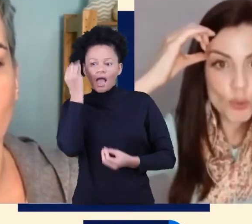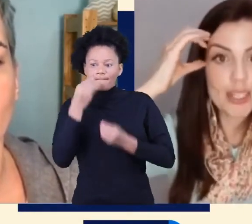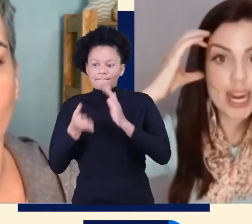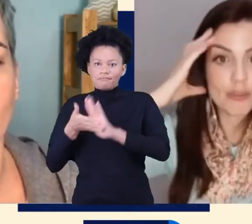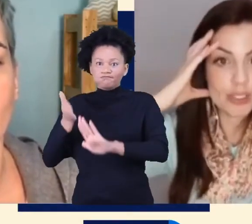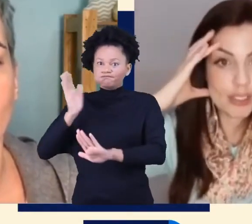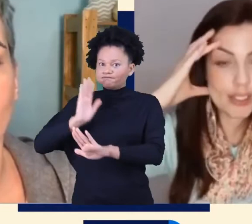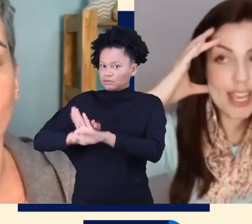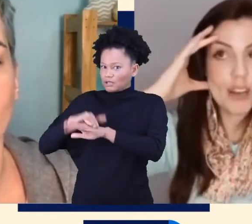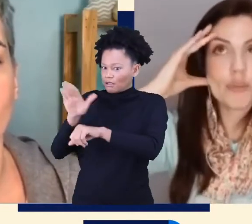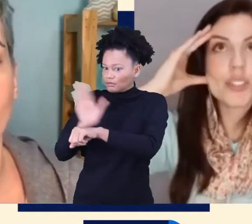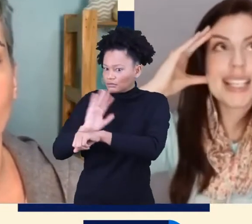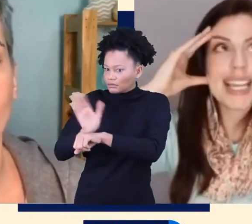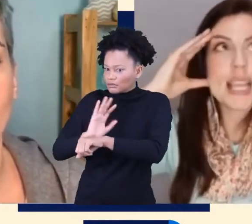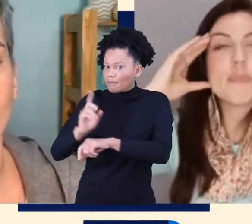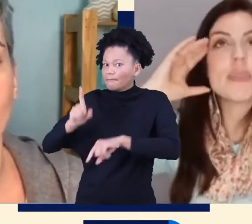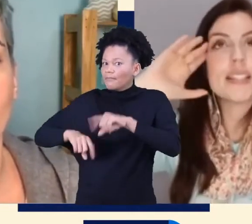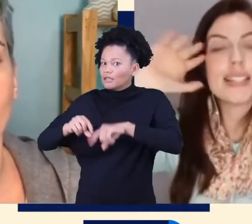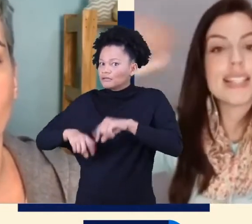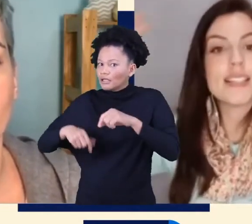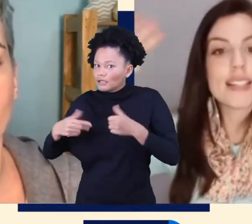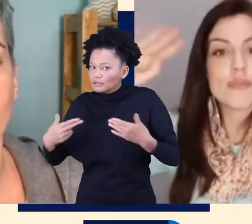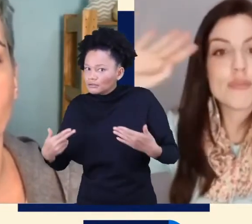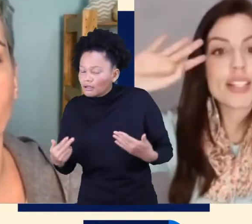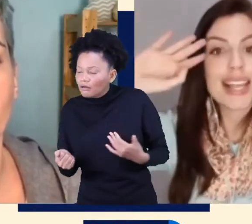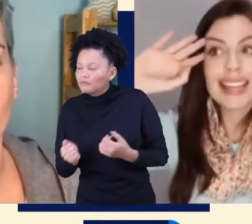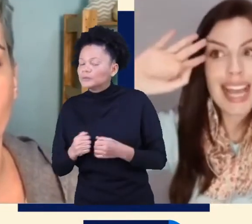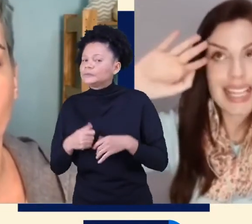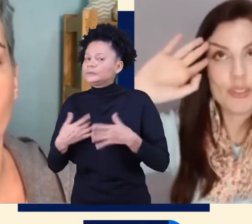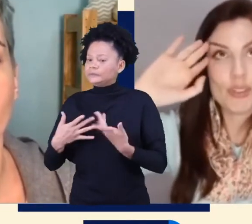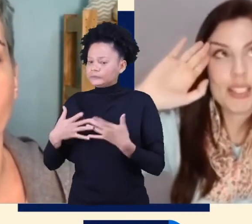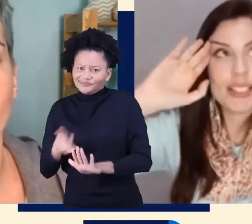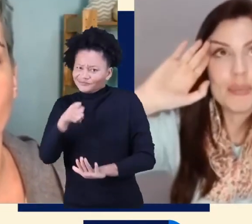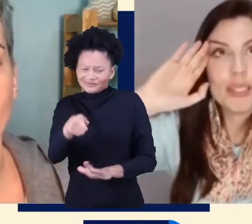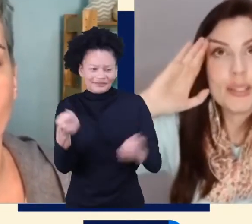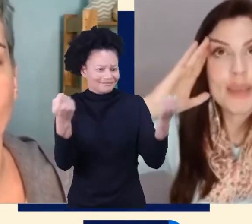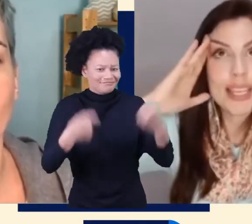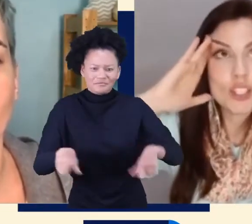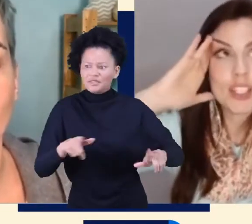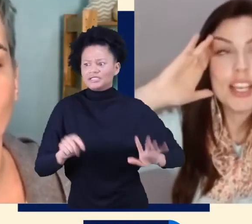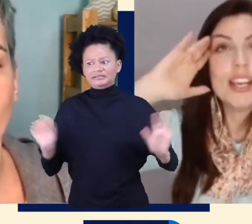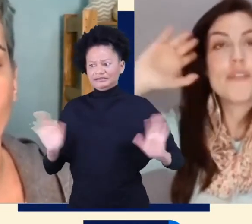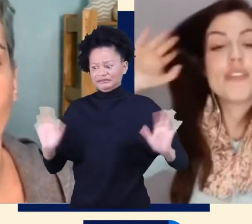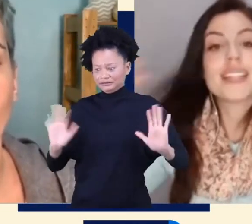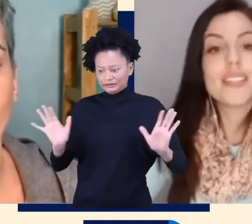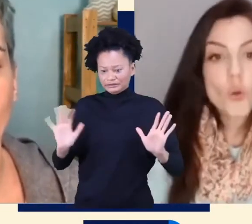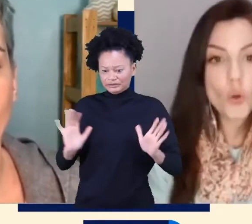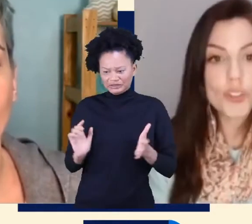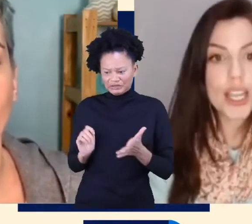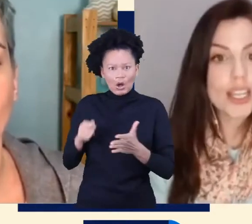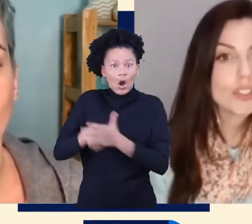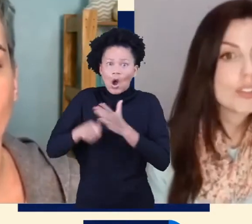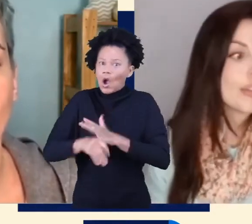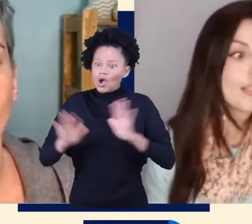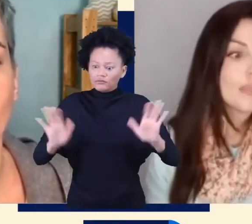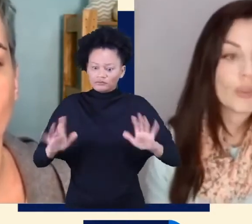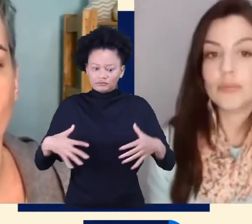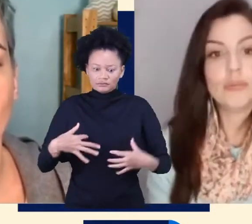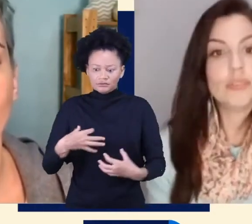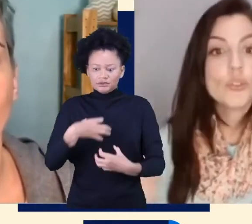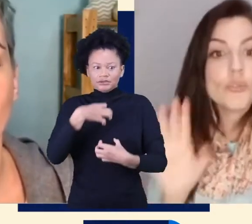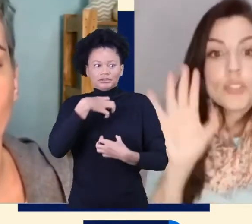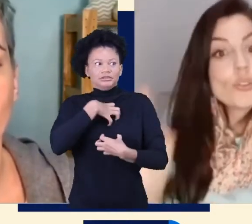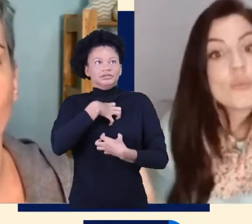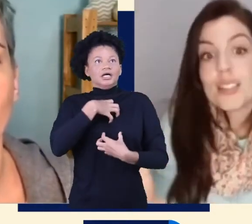produções pornográficas, você nem precisa forçar nada. Você simplesmente fica tão consciente que você fala,